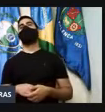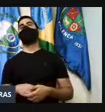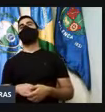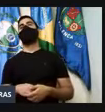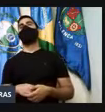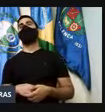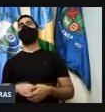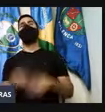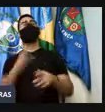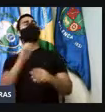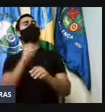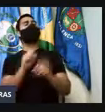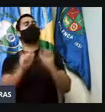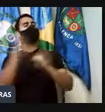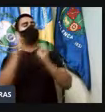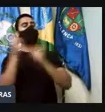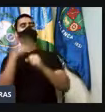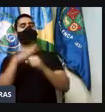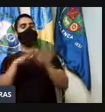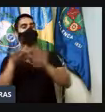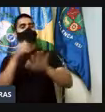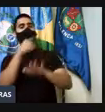da água, do saneamento básico,